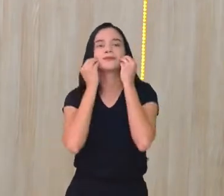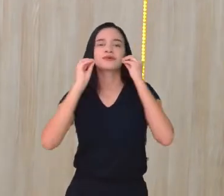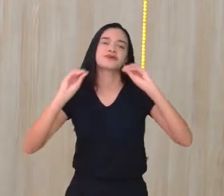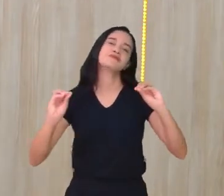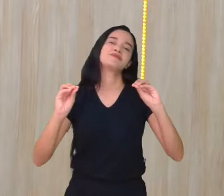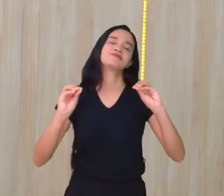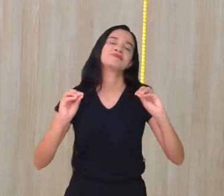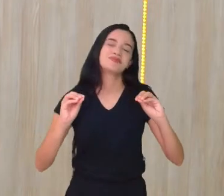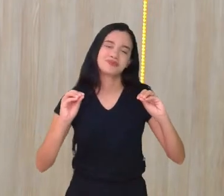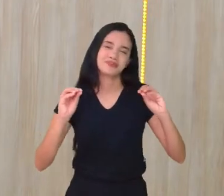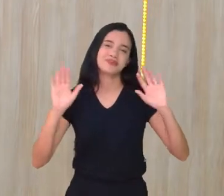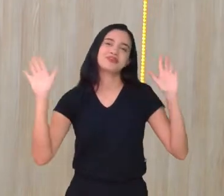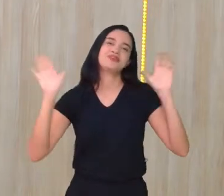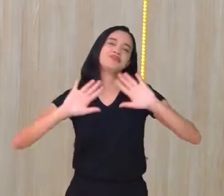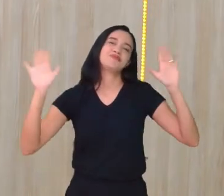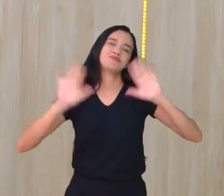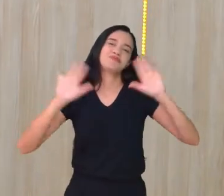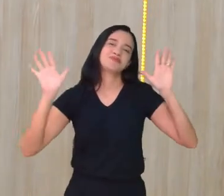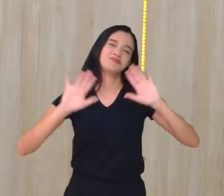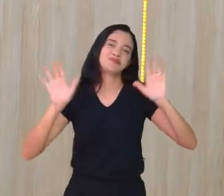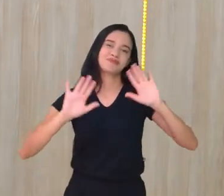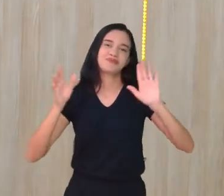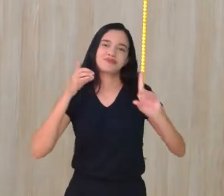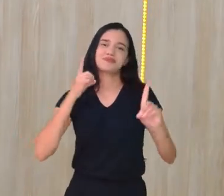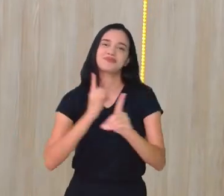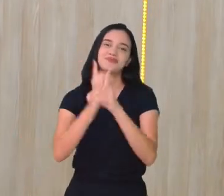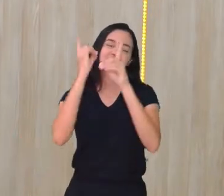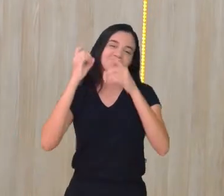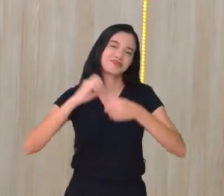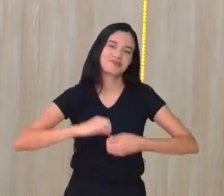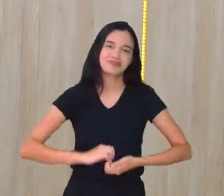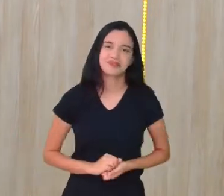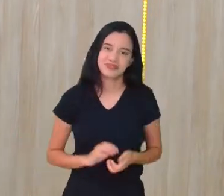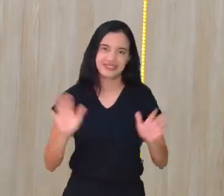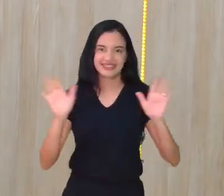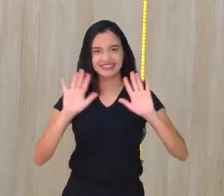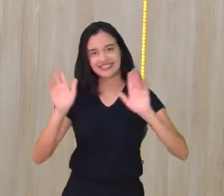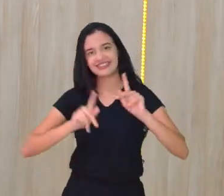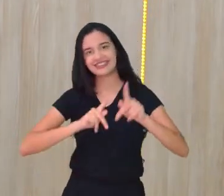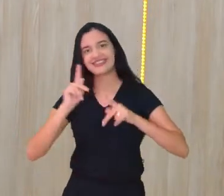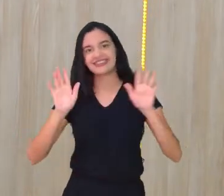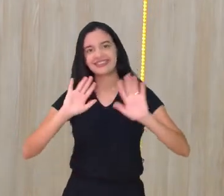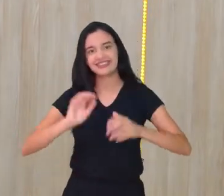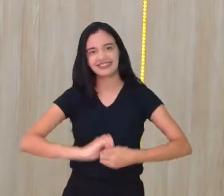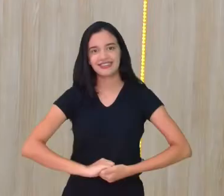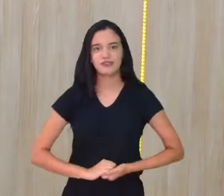do rostinho lindo. Até a próxima aula, pessoal.